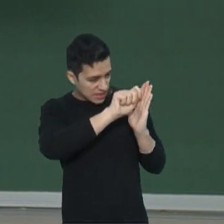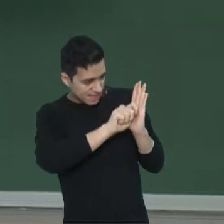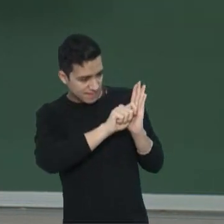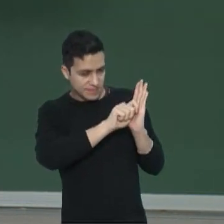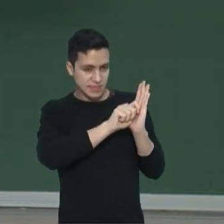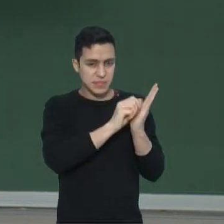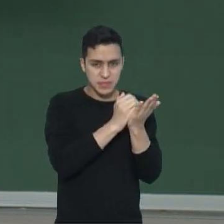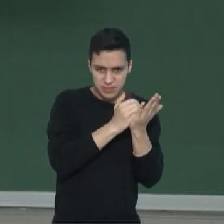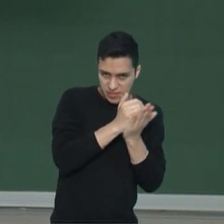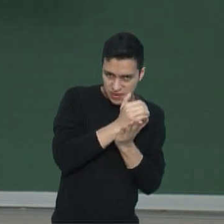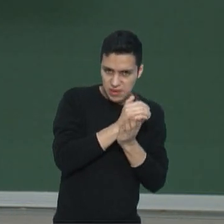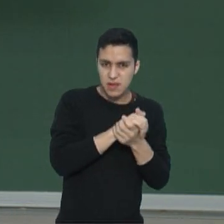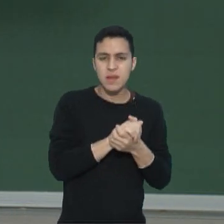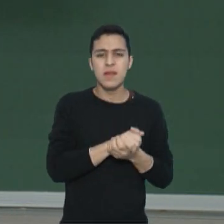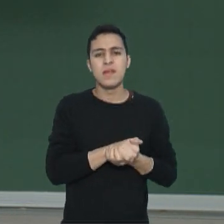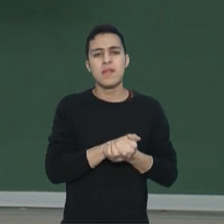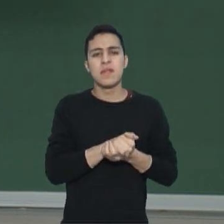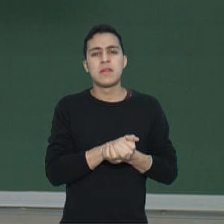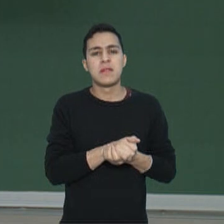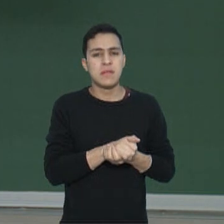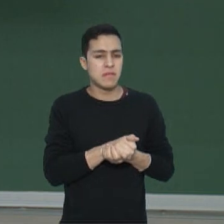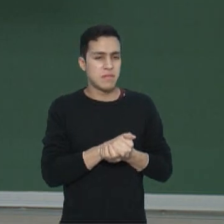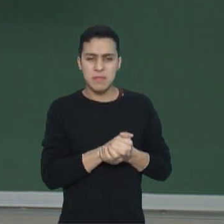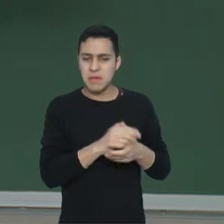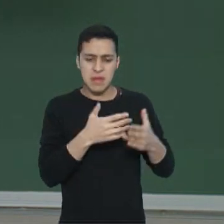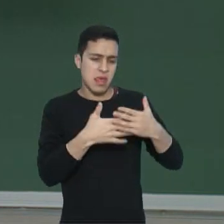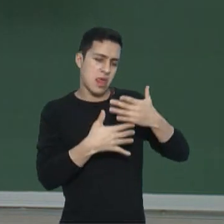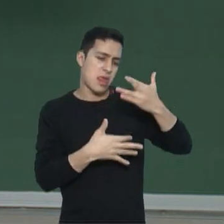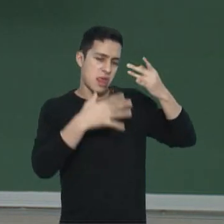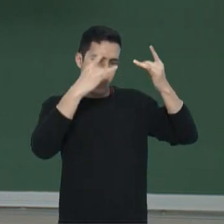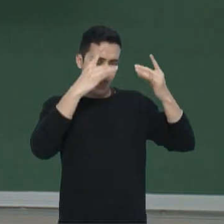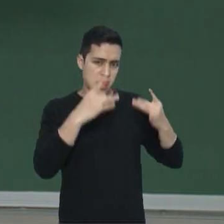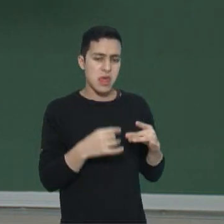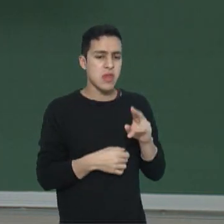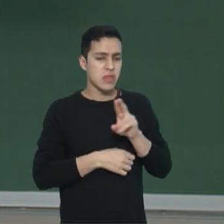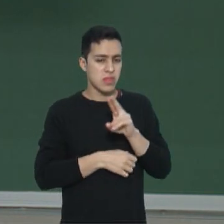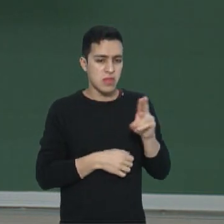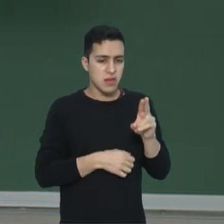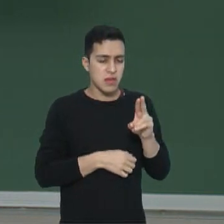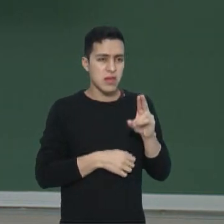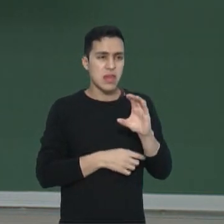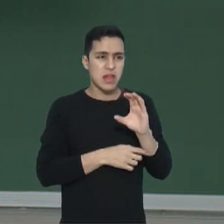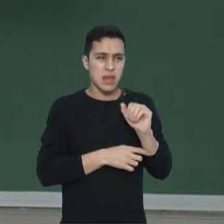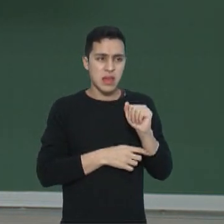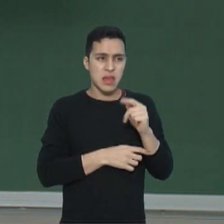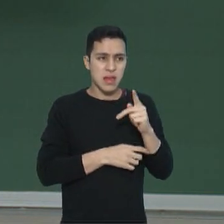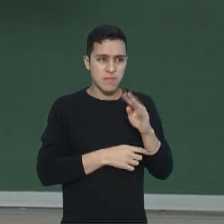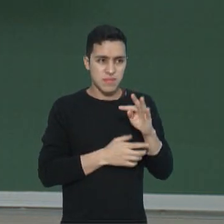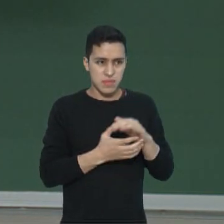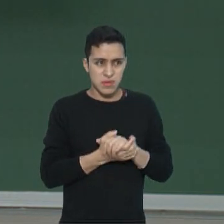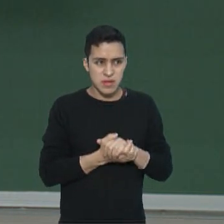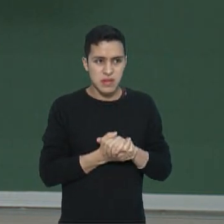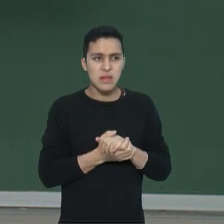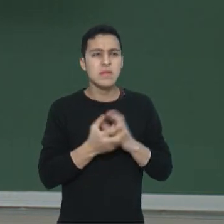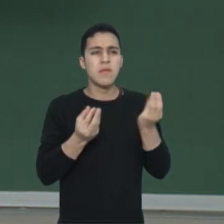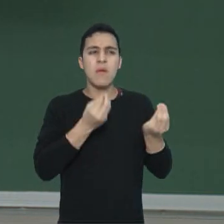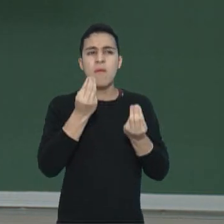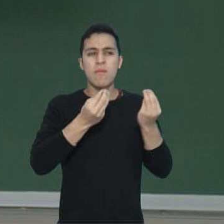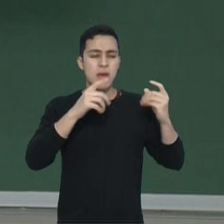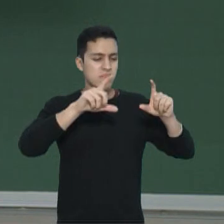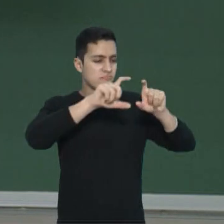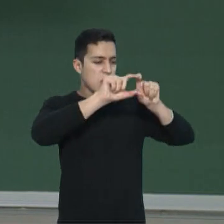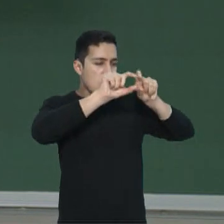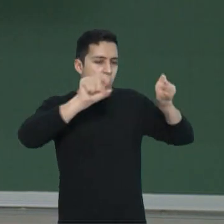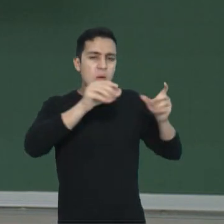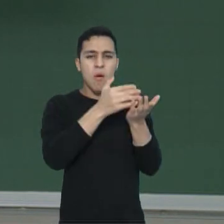ele com distribuições e explicações, se chama caput, certo? A cabeça do artigo.